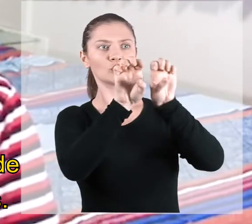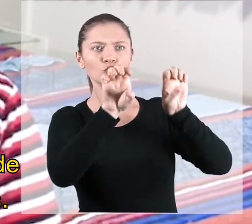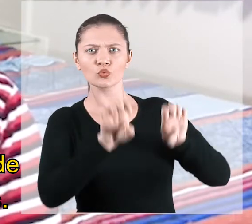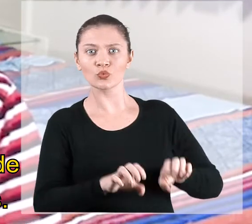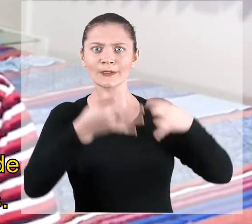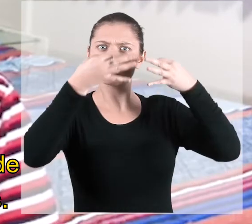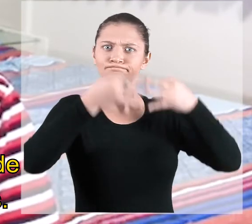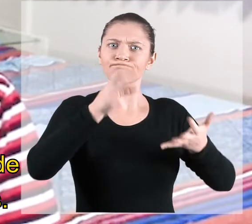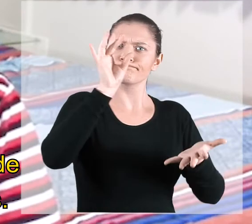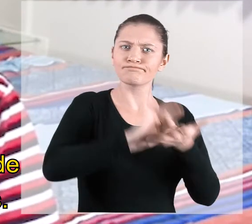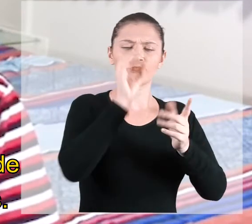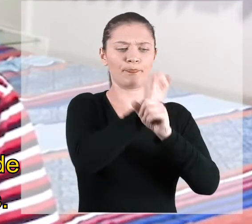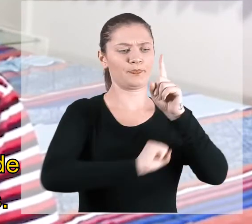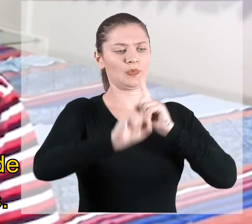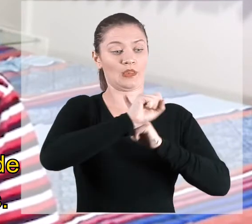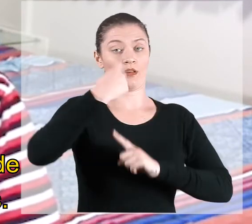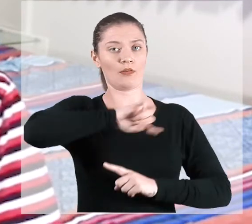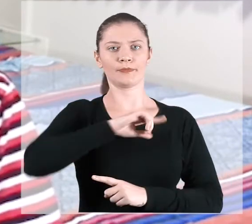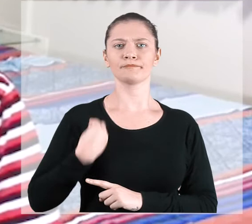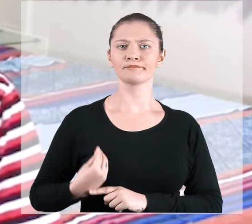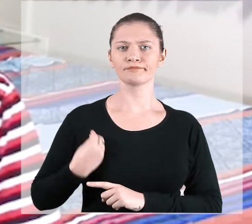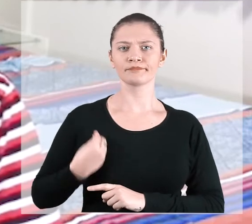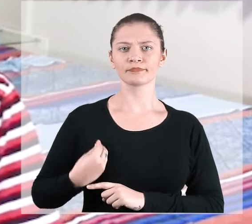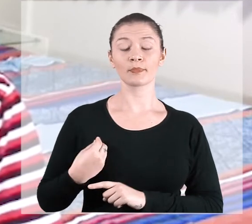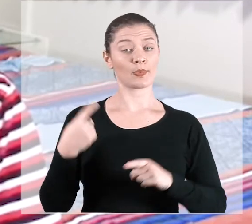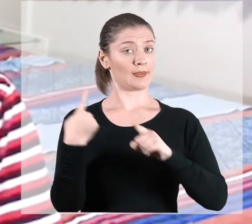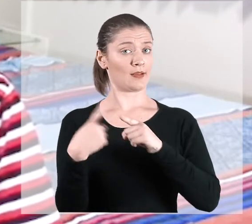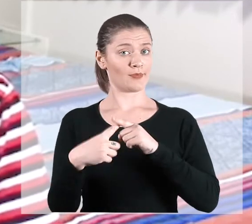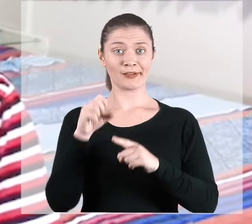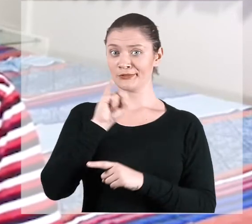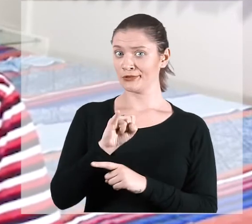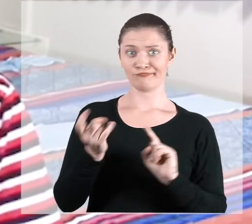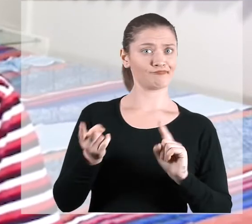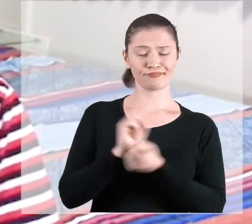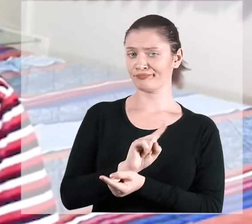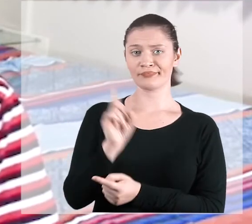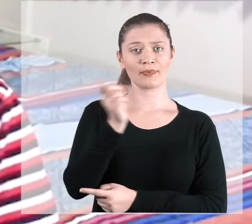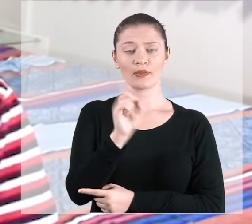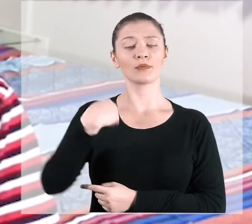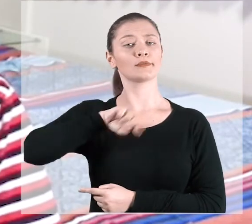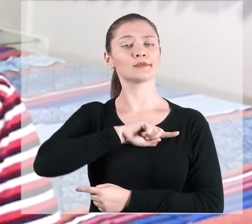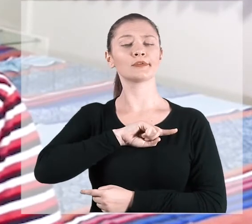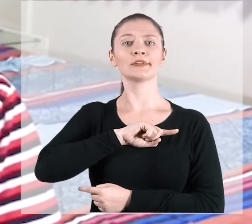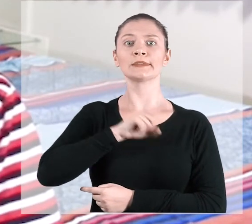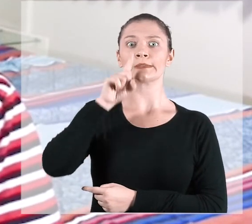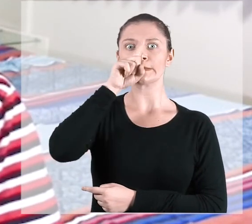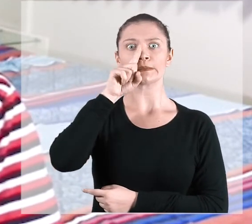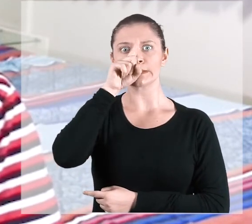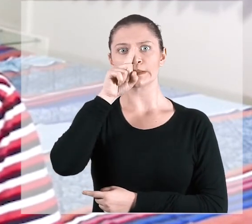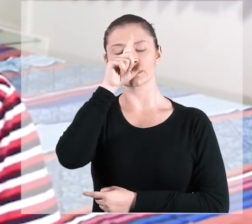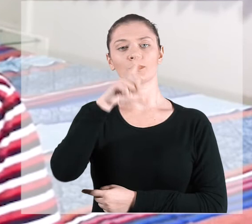reais da sociedade que nós estamos inseridos. Porque caso contrário, né, a gente corre o sério risco